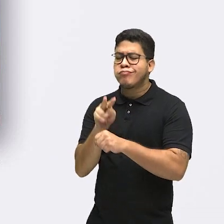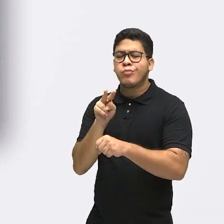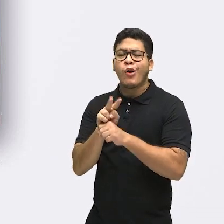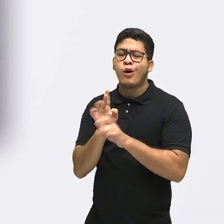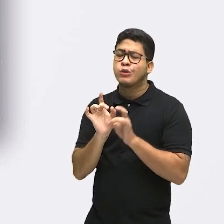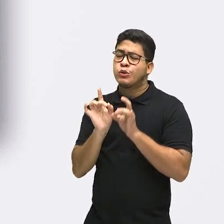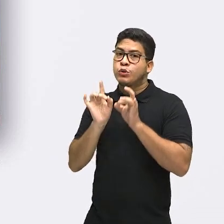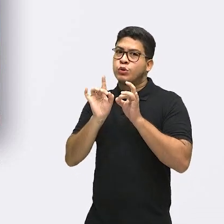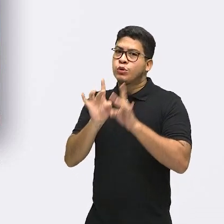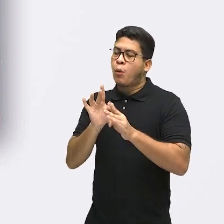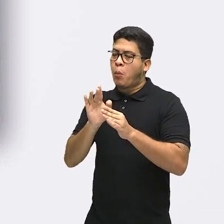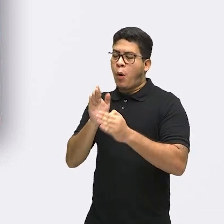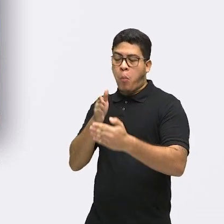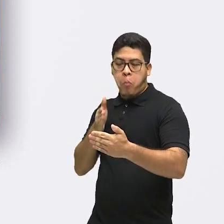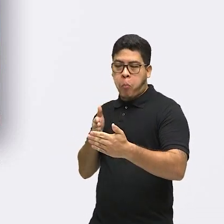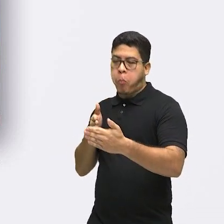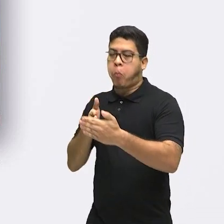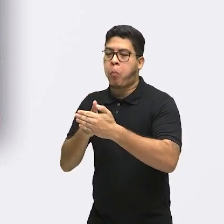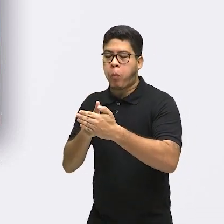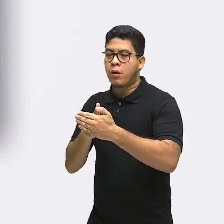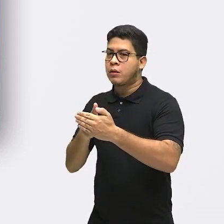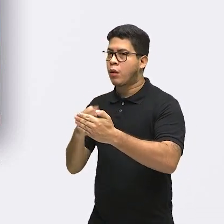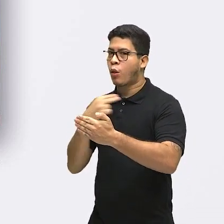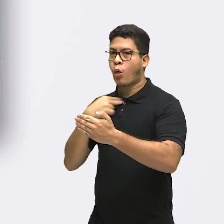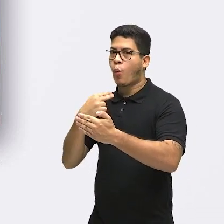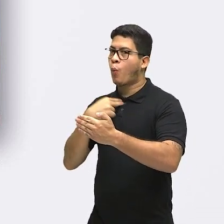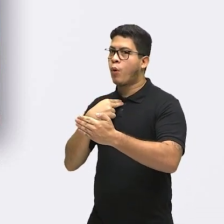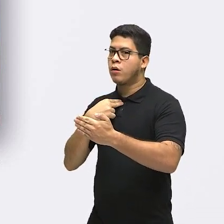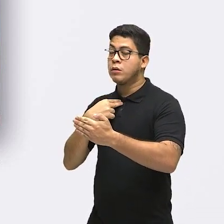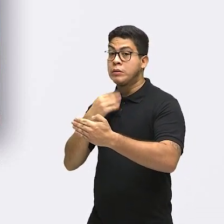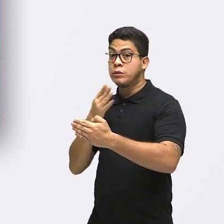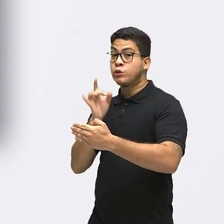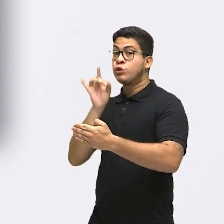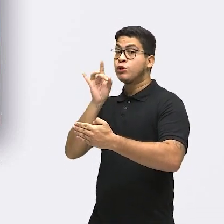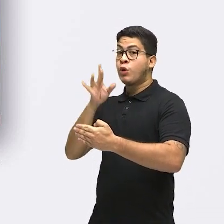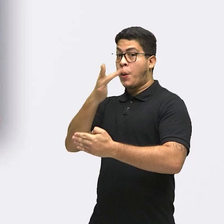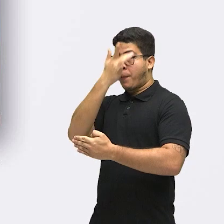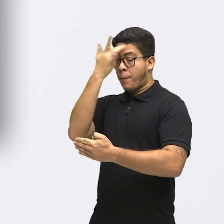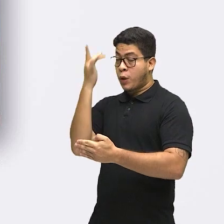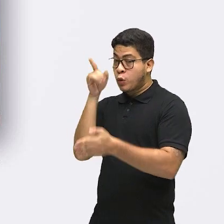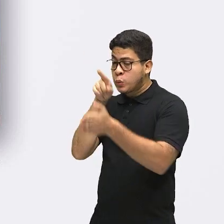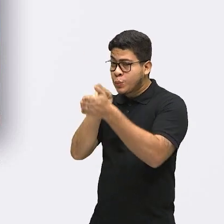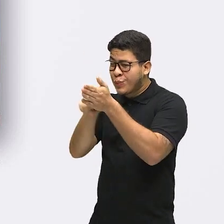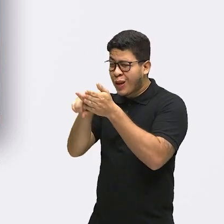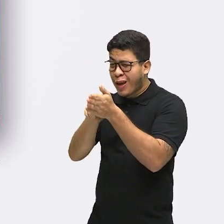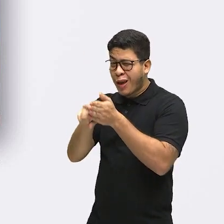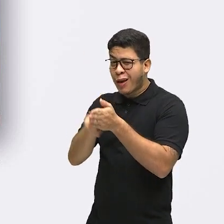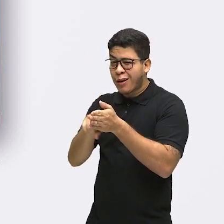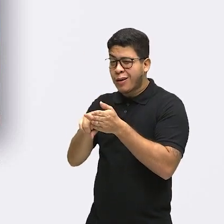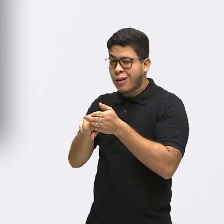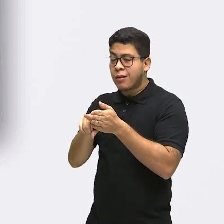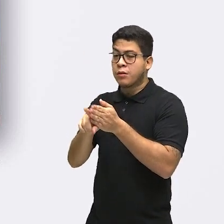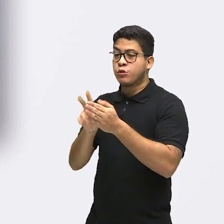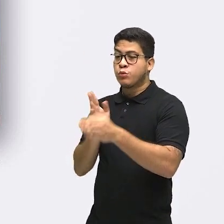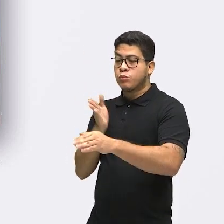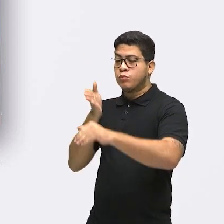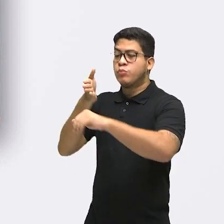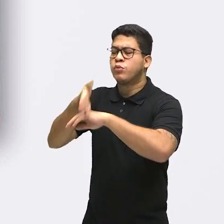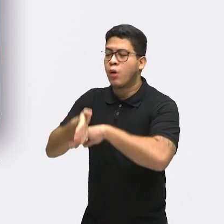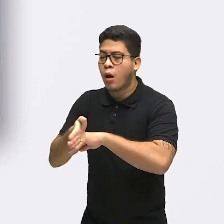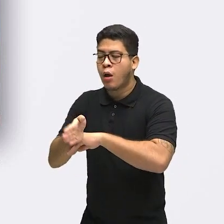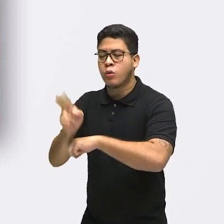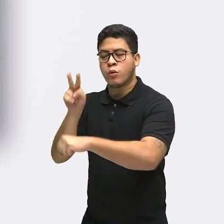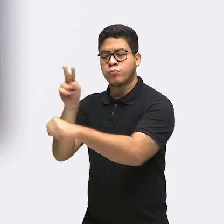ou seja, não utilizado, mesmo que racionalmente e de modo planejado. Então, quando a área é